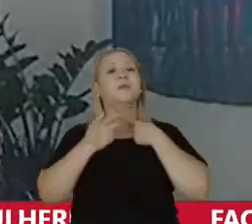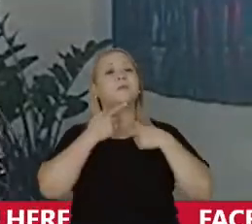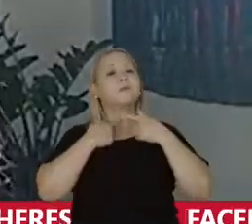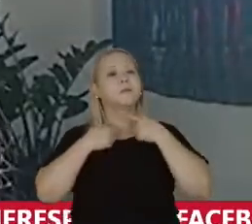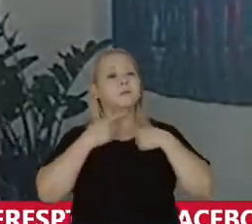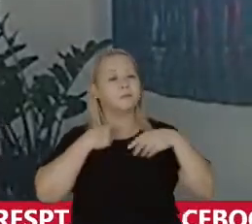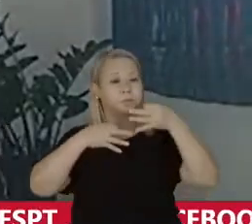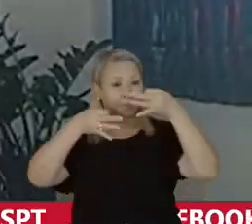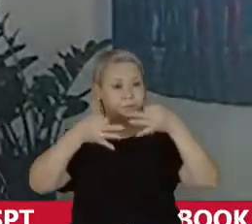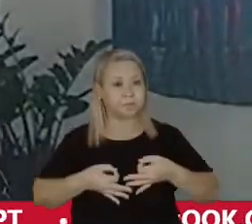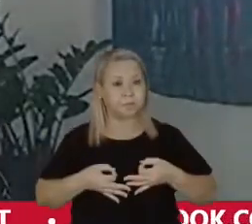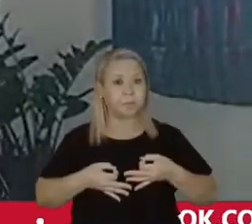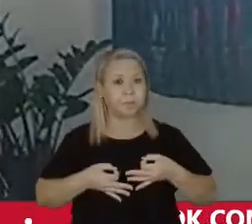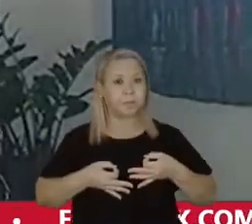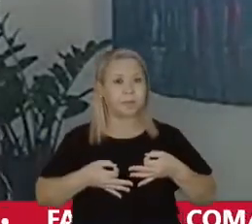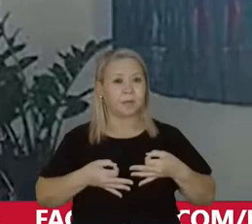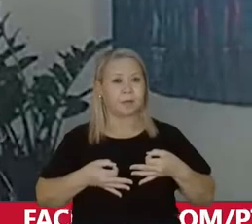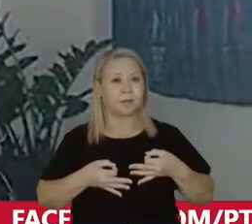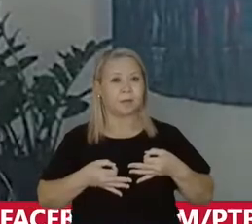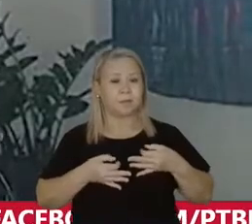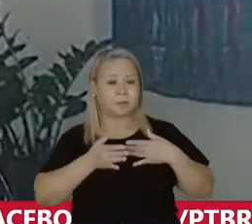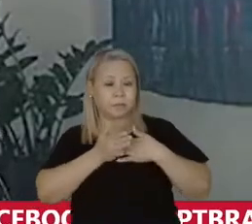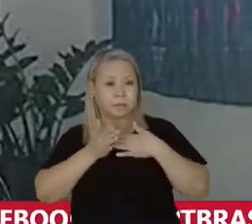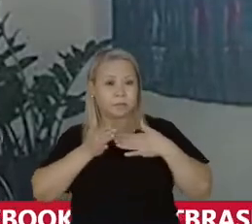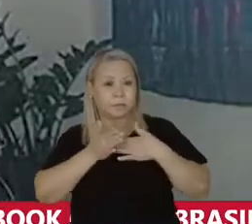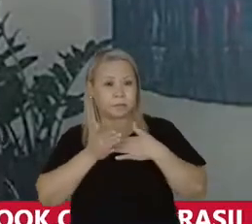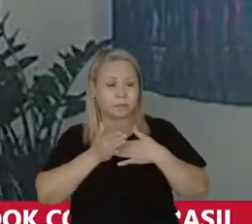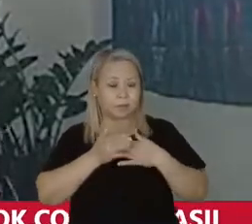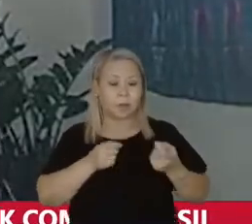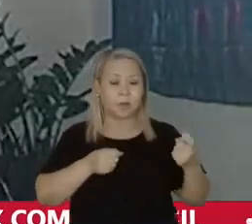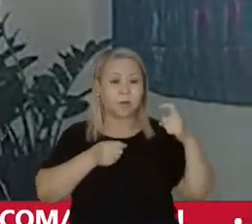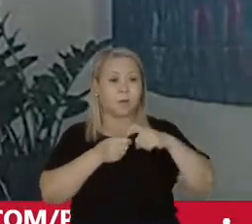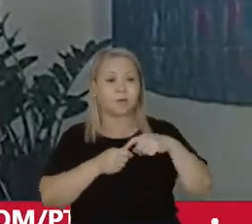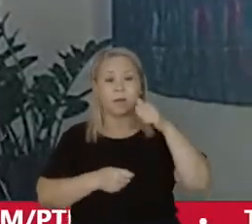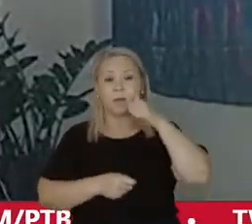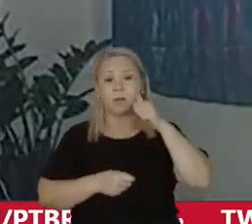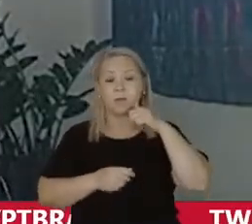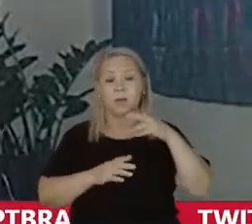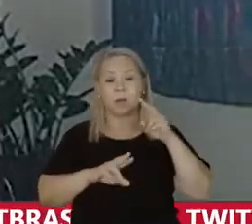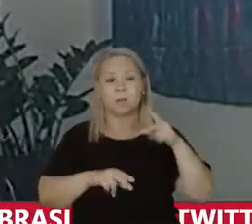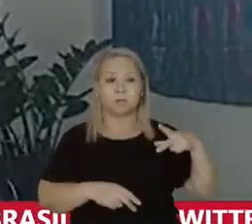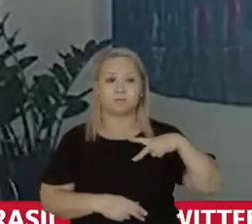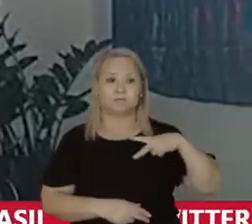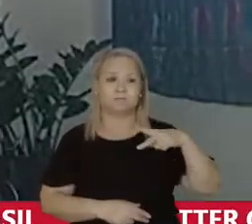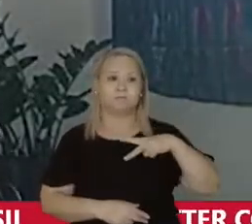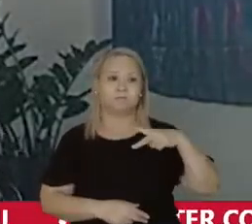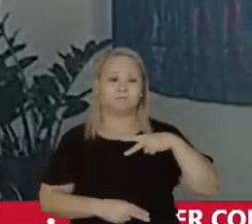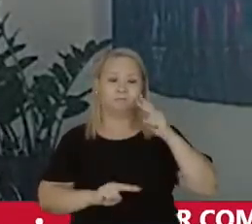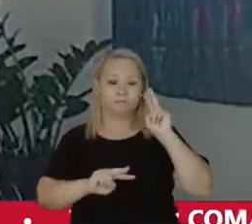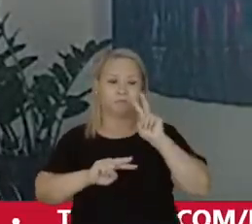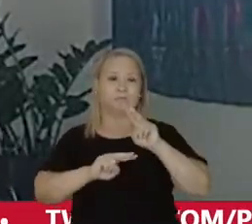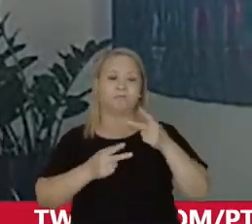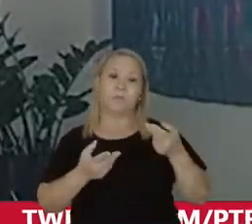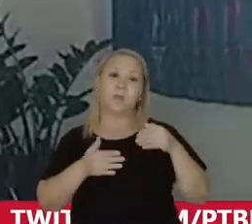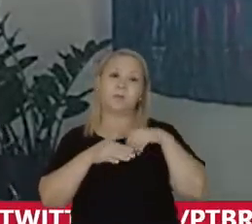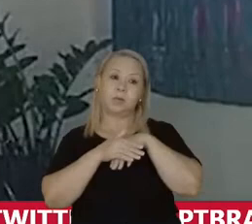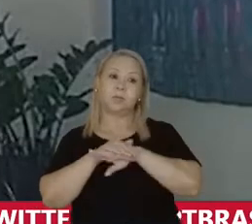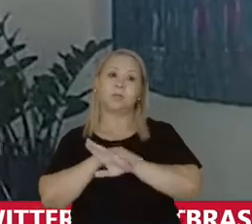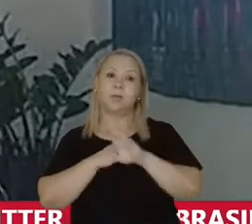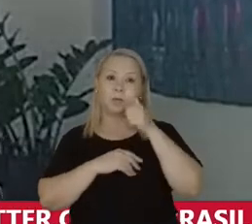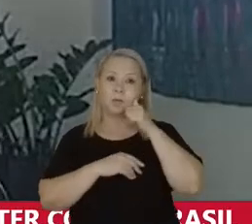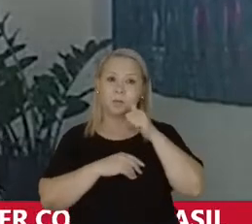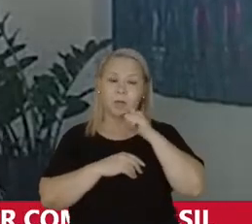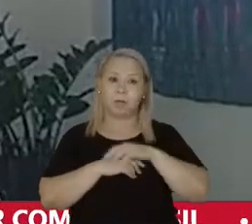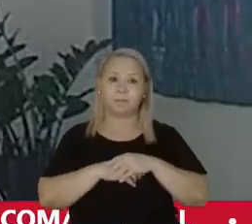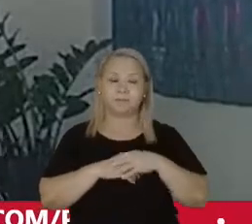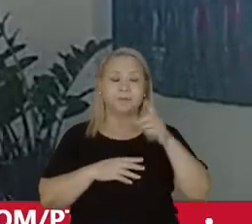justamente confinar as mulheres de volta no espaço privado, né? Eles usam o mote dos direitos